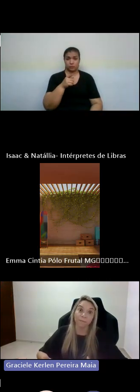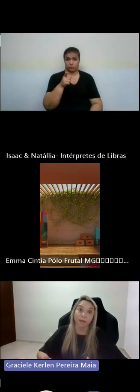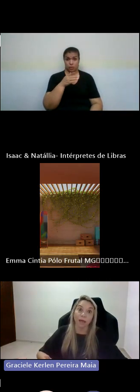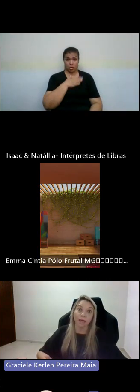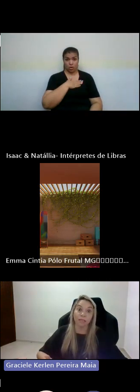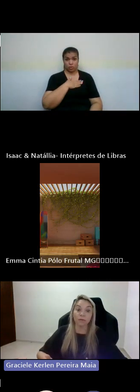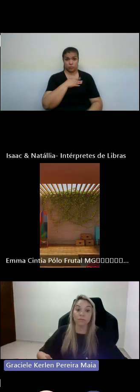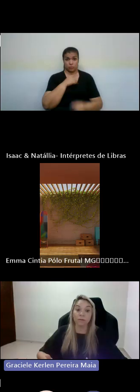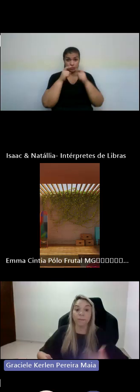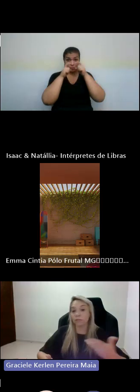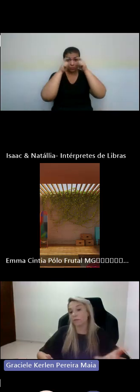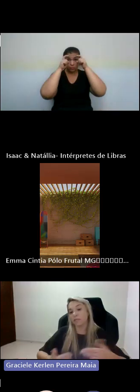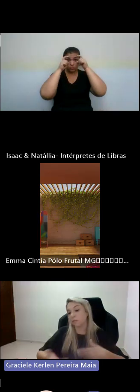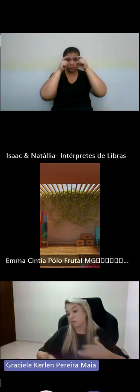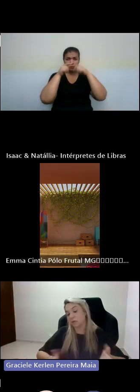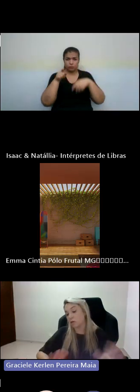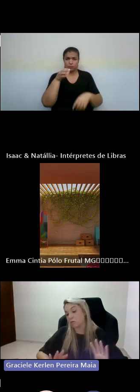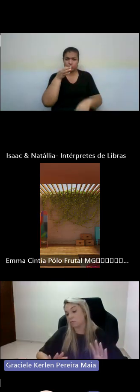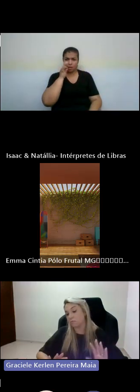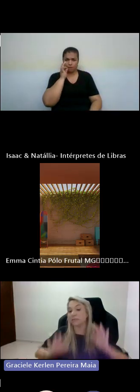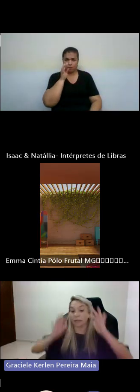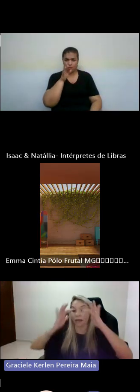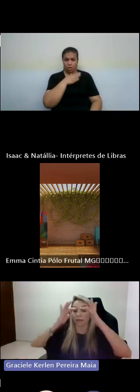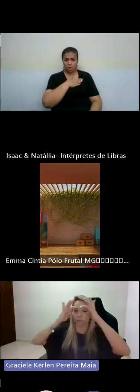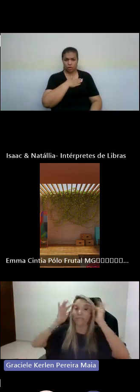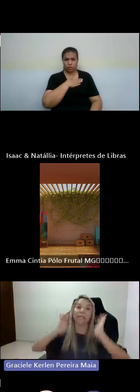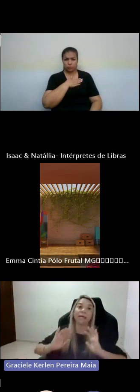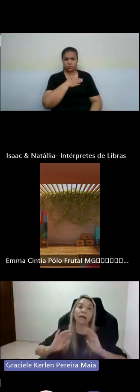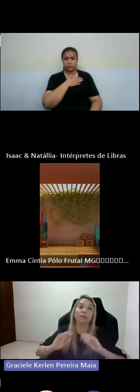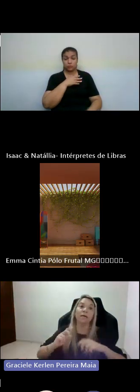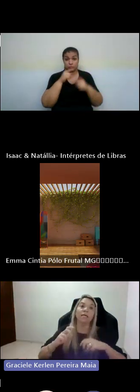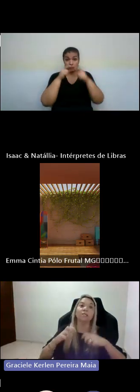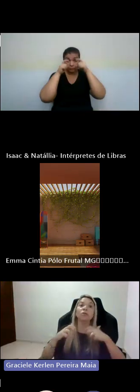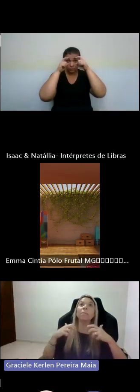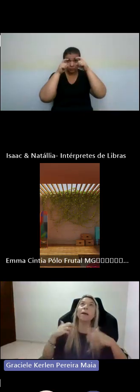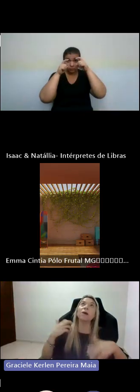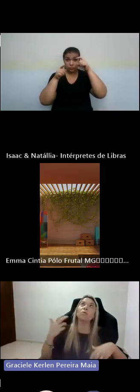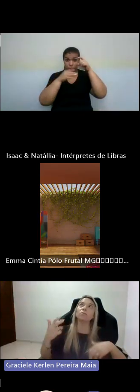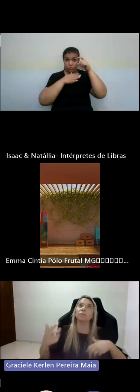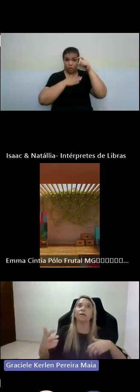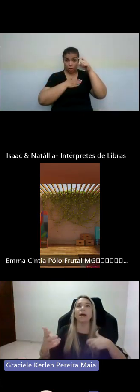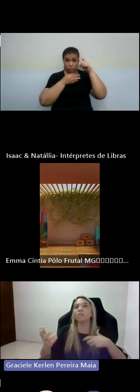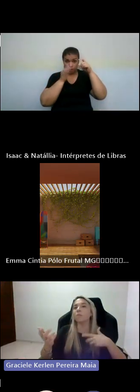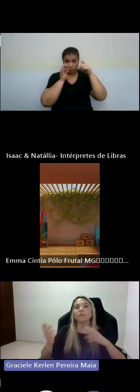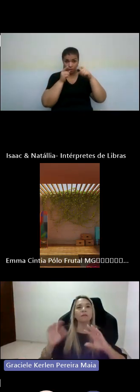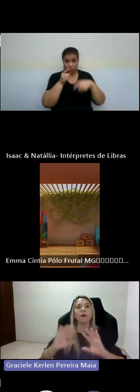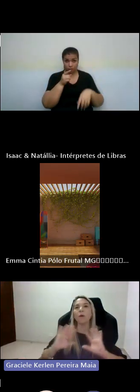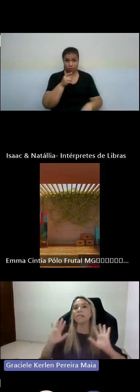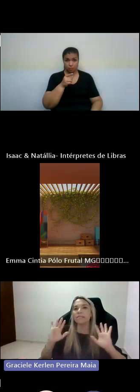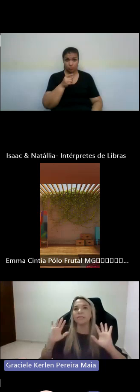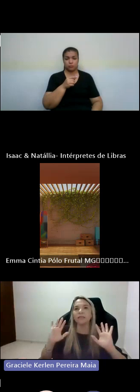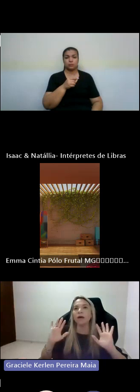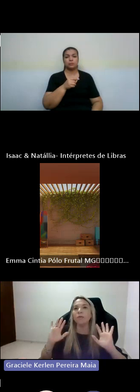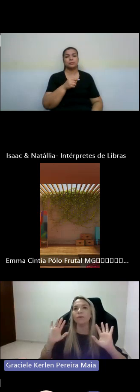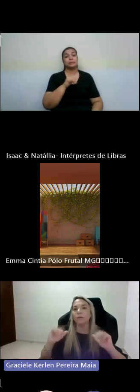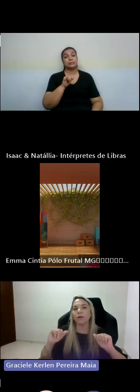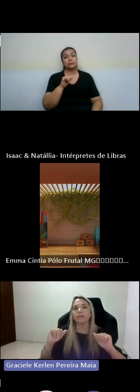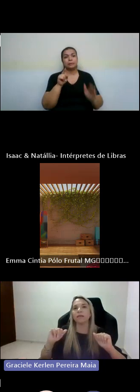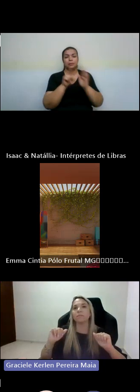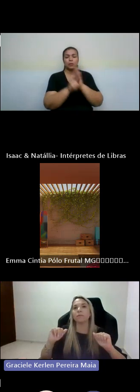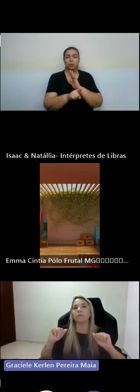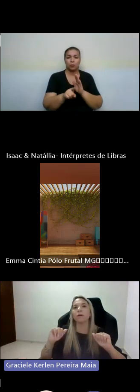café? Então, a pessoa vai responder sim ou não, mas a sobrancelha é arqueada. E toda pergunta que a resposta não é sim e